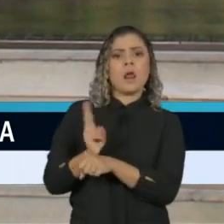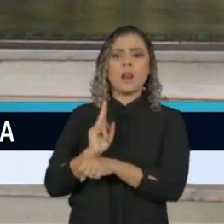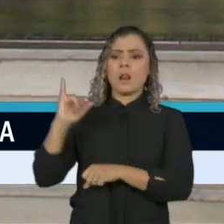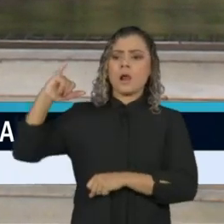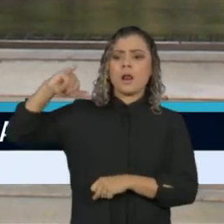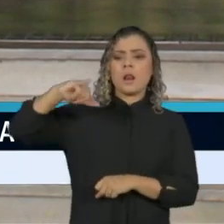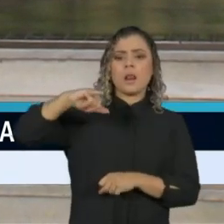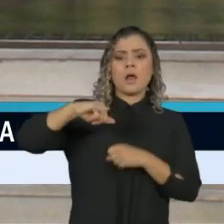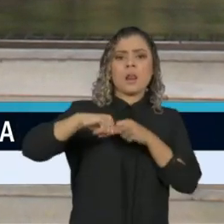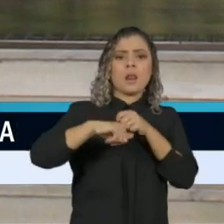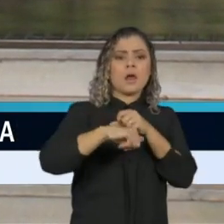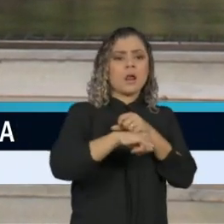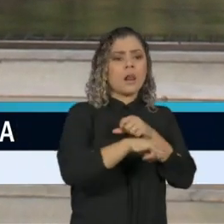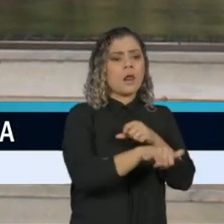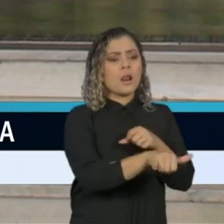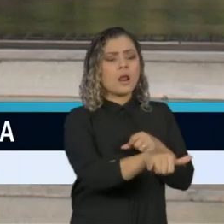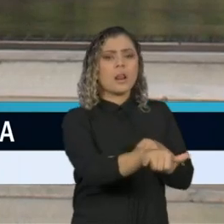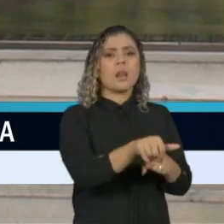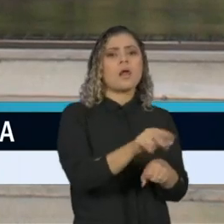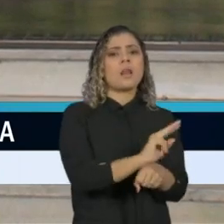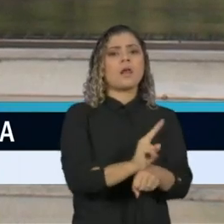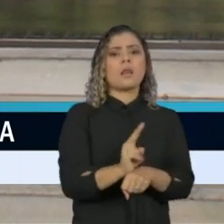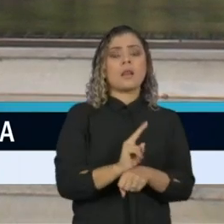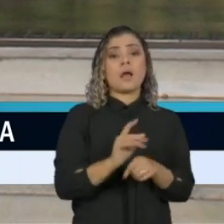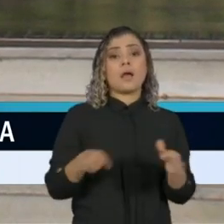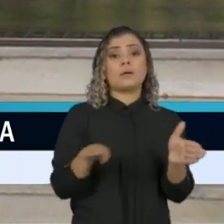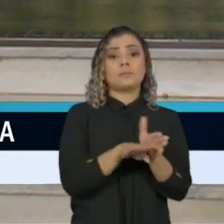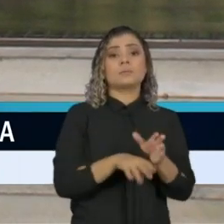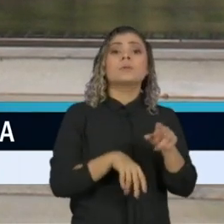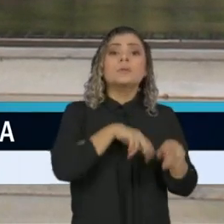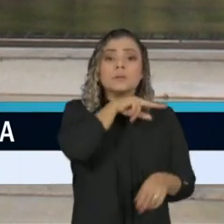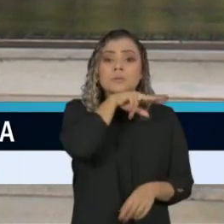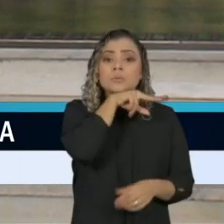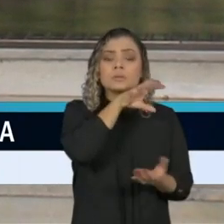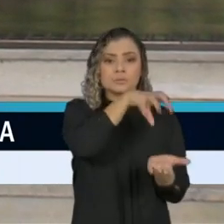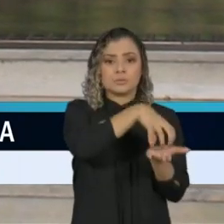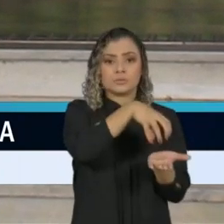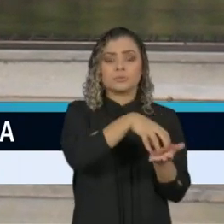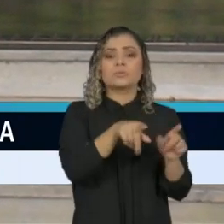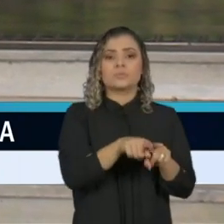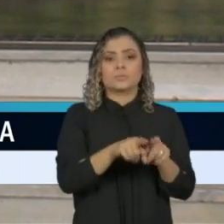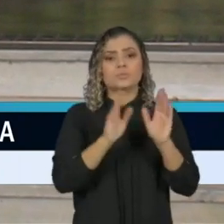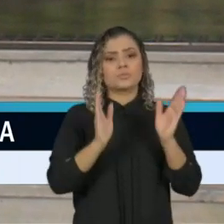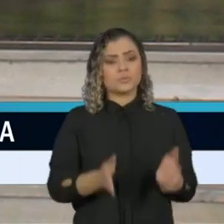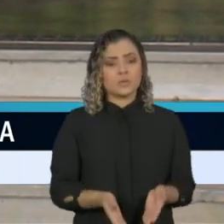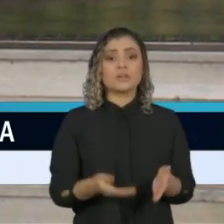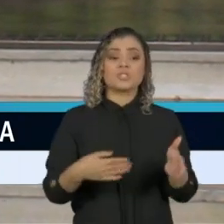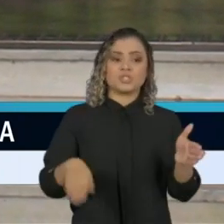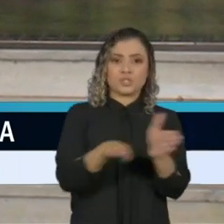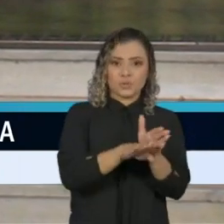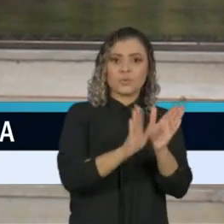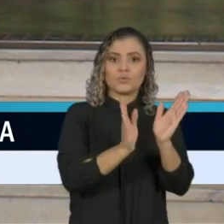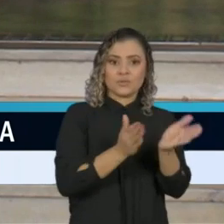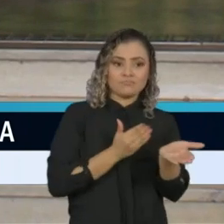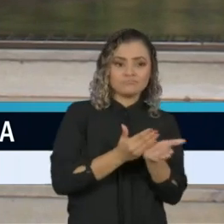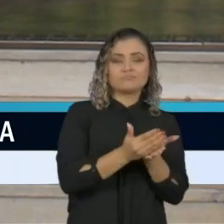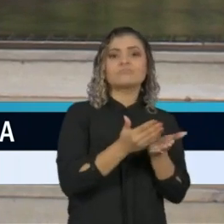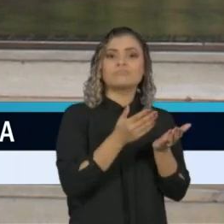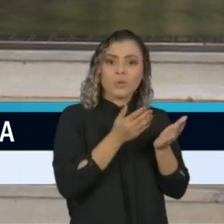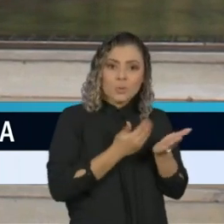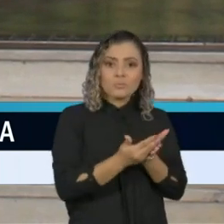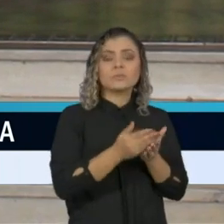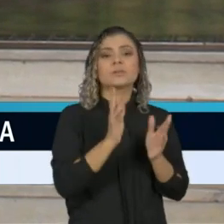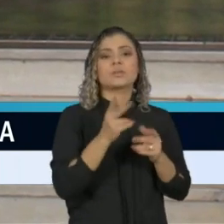carga até o Instituto Butantan. 725 mil testes já chegaram de um total